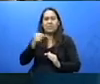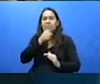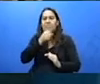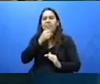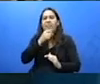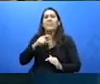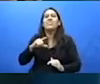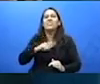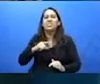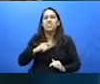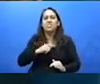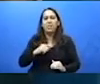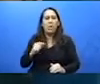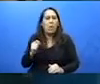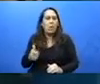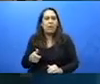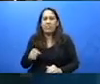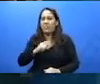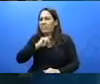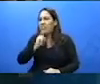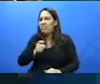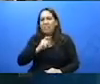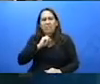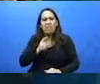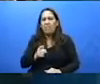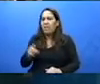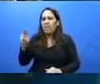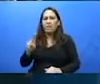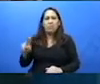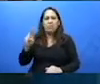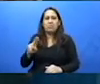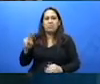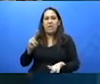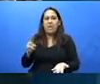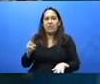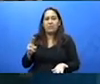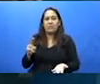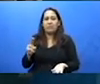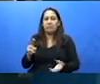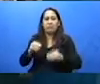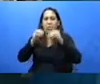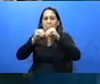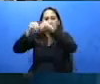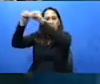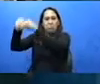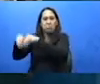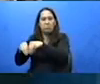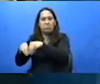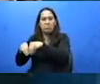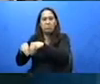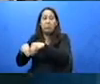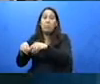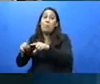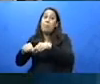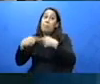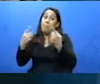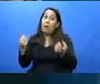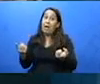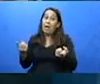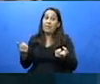era pouco usado. Então, a casa que ela ganhou das bonecas foi morar no porão.